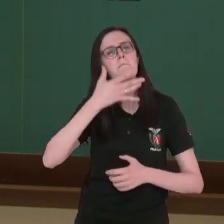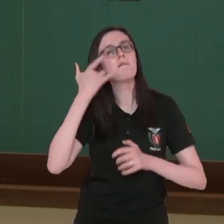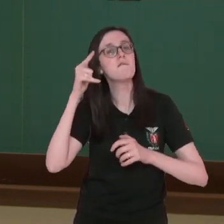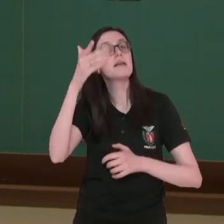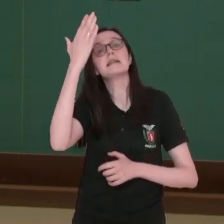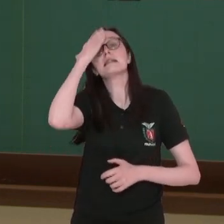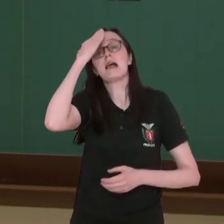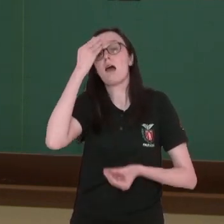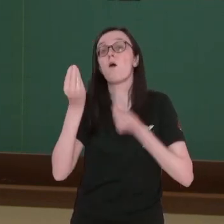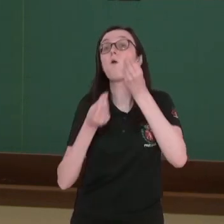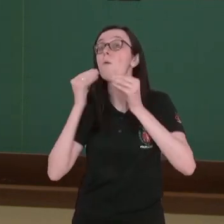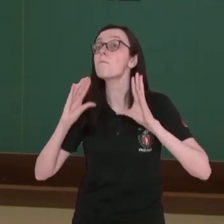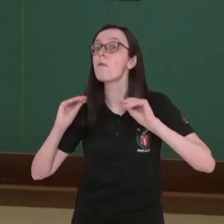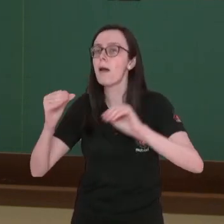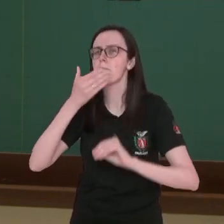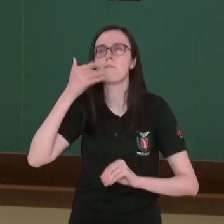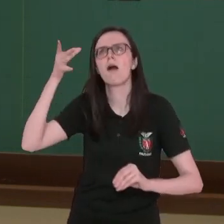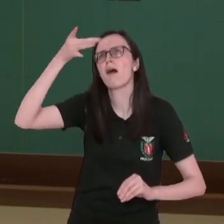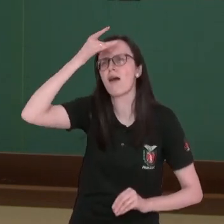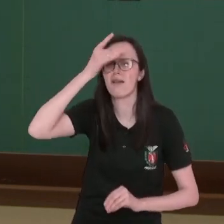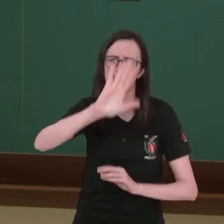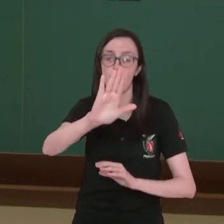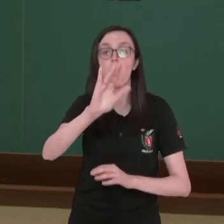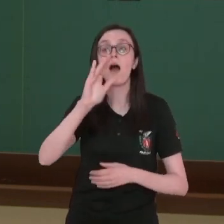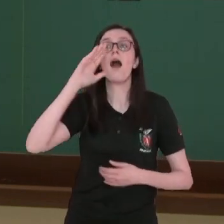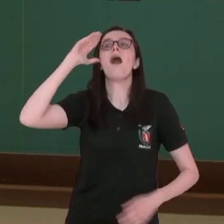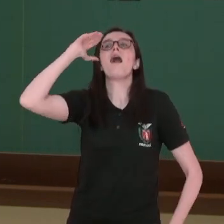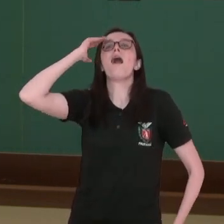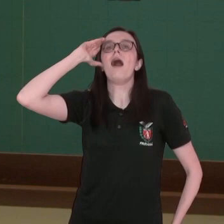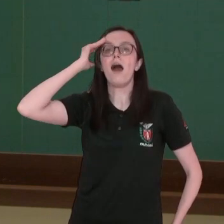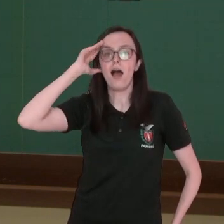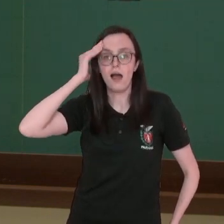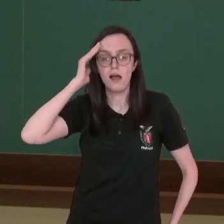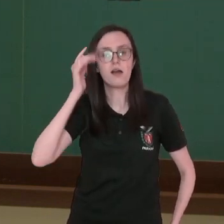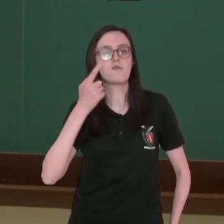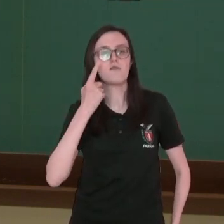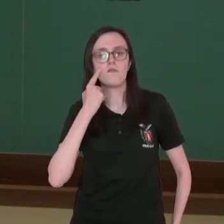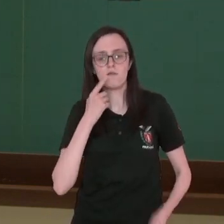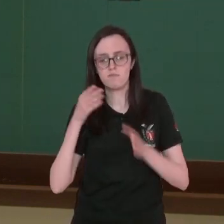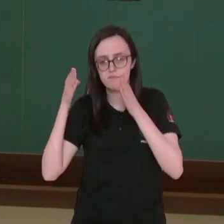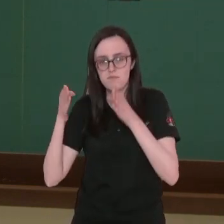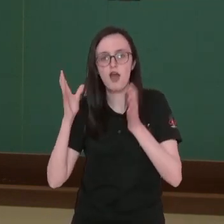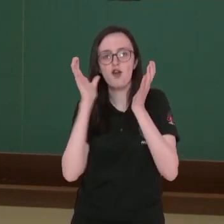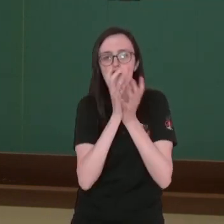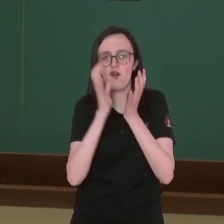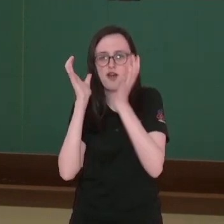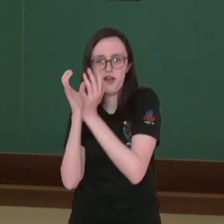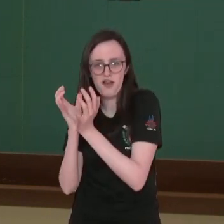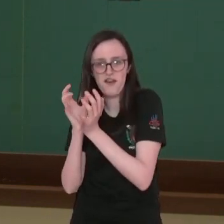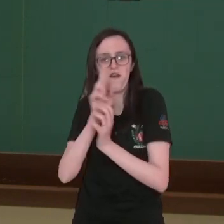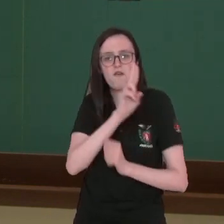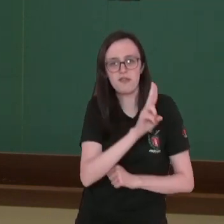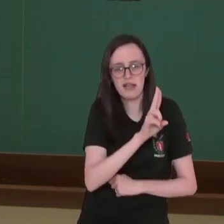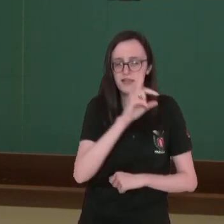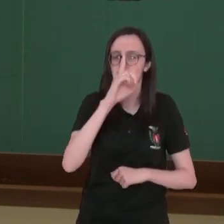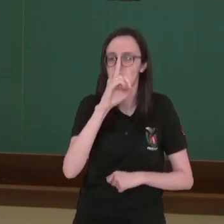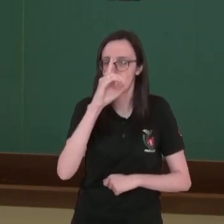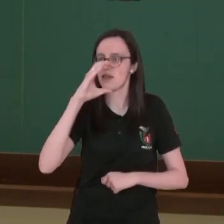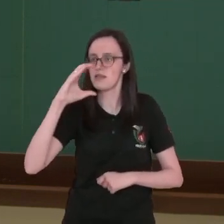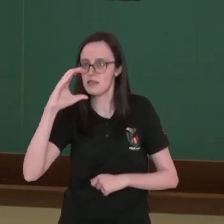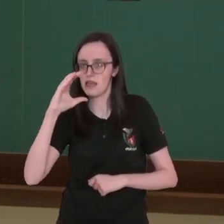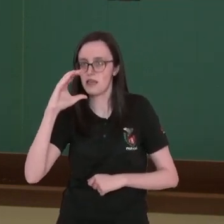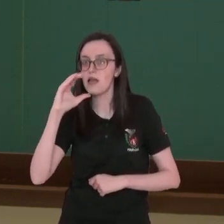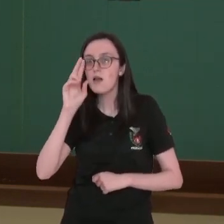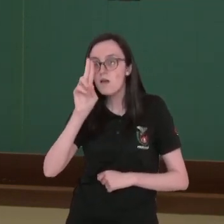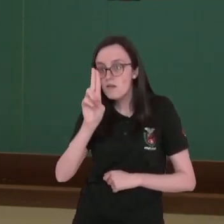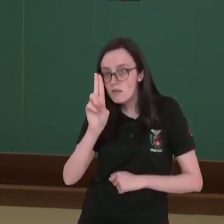saiba trabalhar com os números. Se você quiser lembrar unidade, dezena, centena, daí unidade de